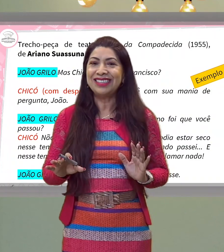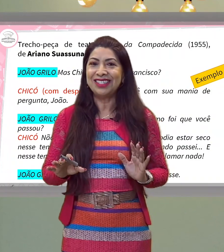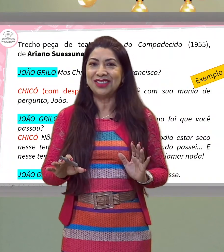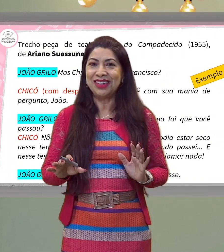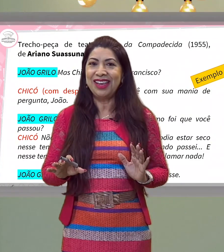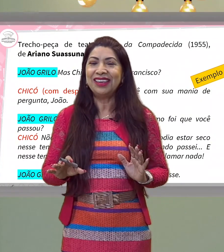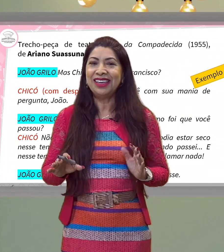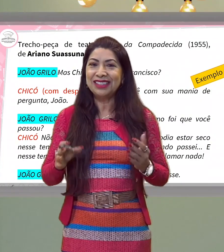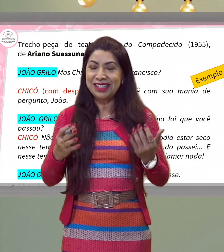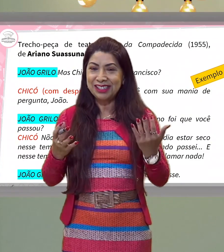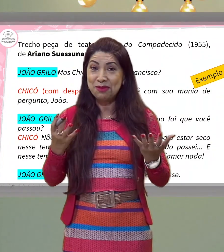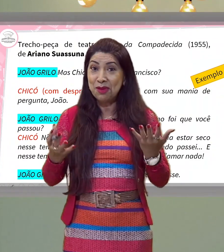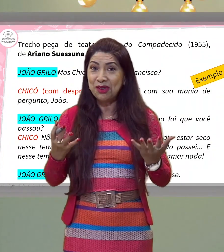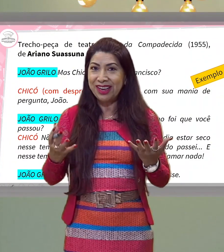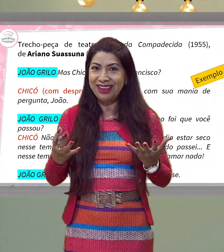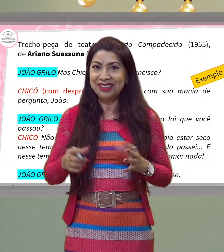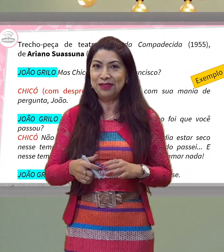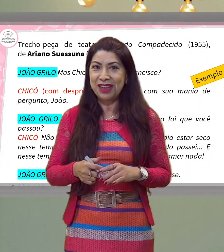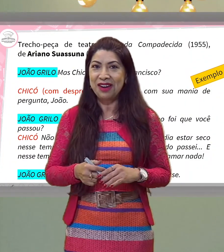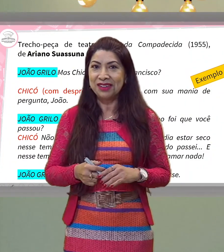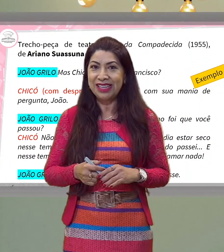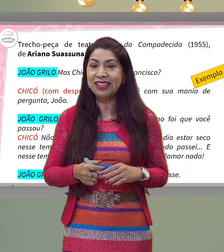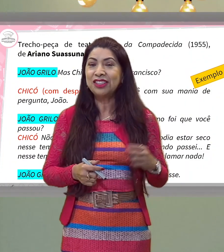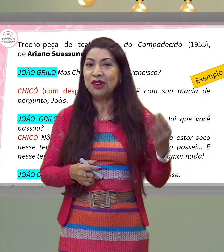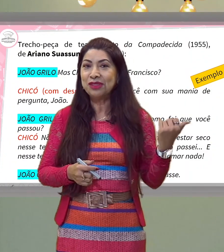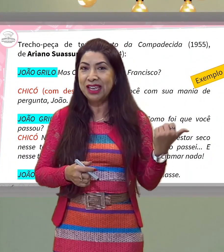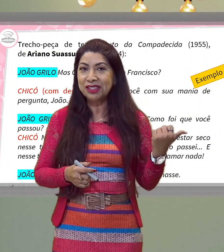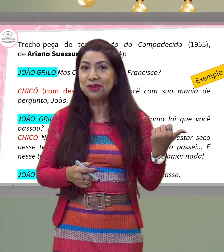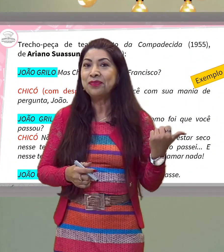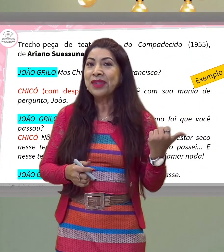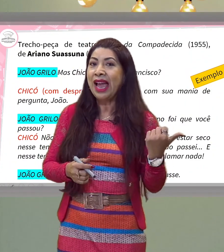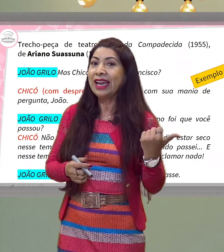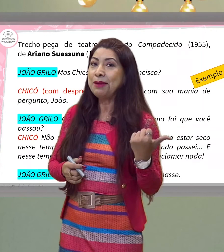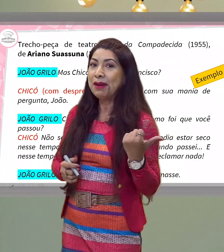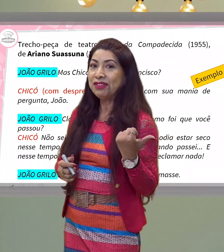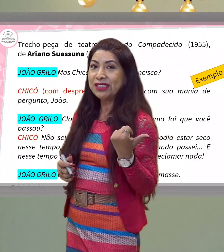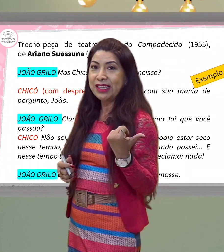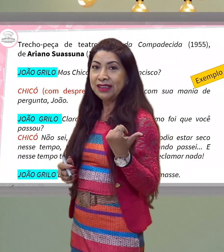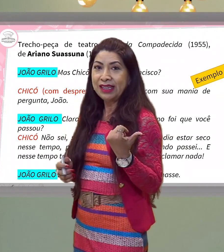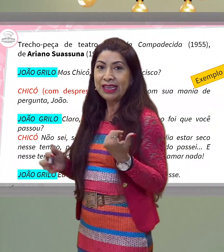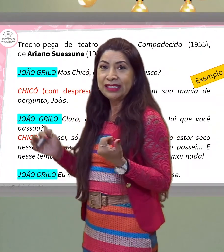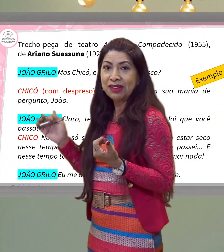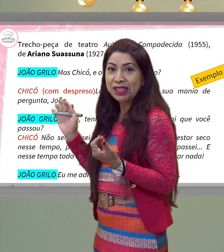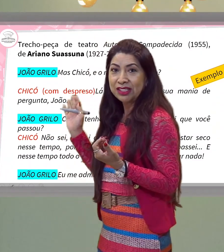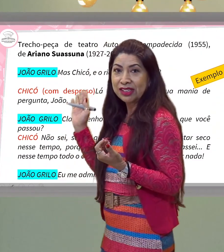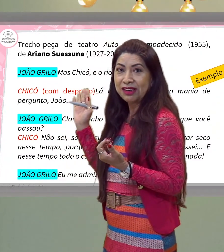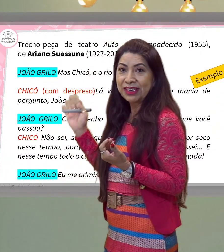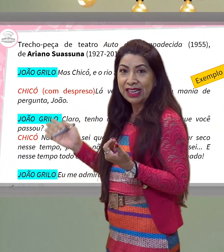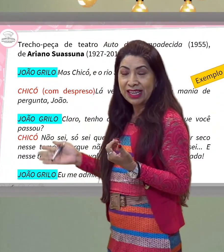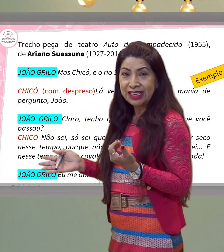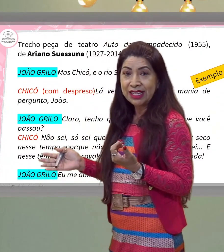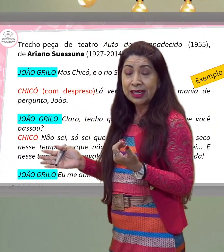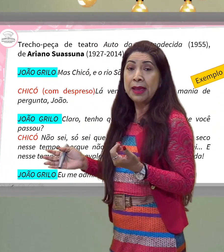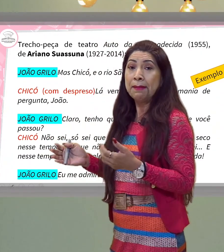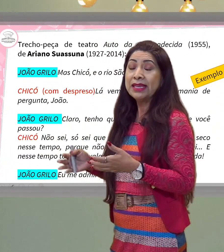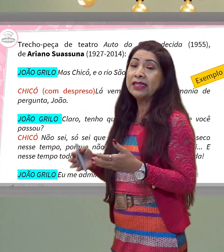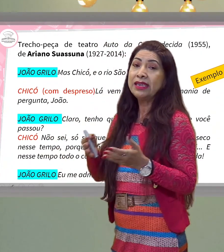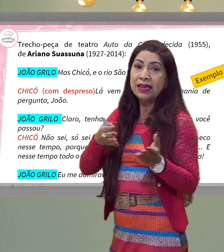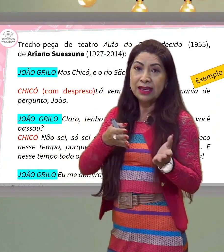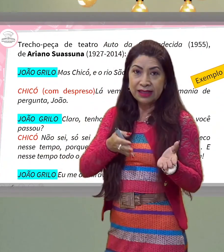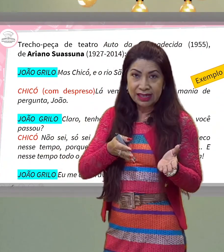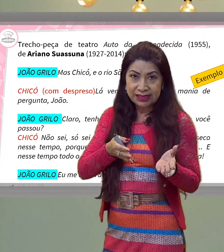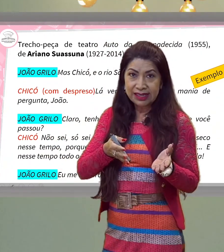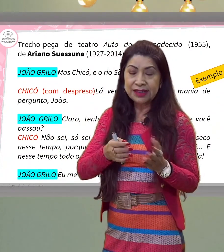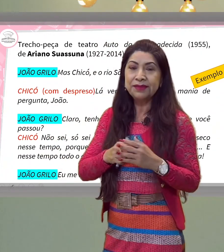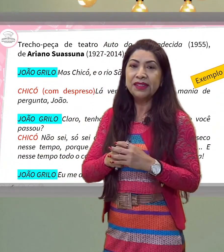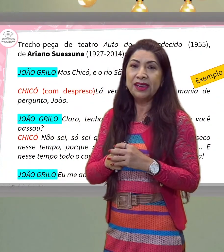ela traz isso, né? Esse humor aí no final, certo? Então um texto aqui para você, esse é um texto que ele vai estar na íntegra, mas